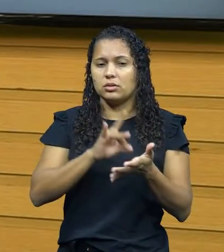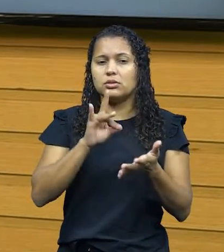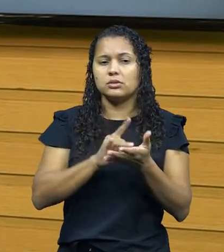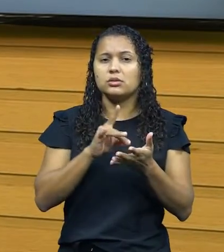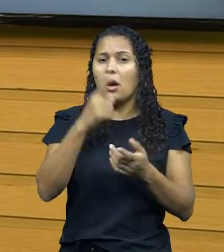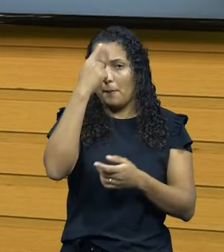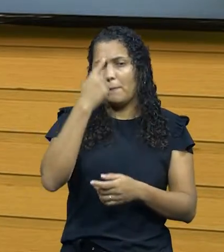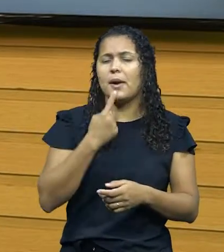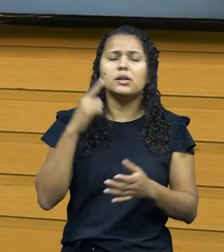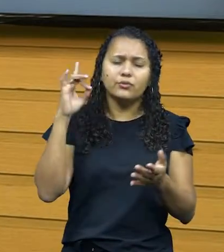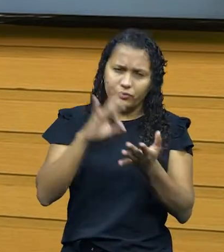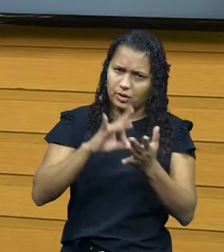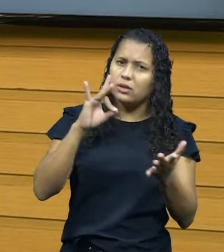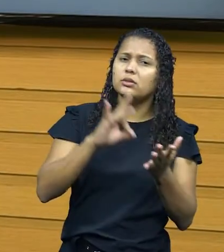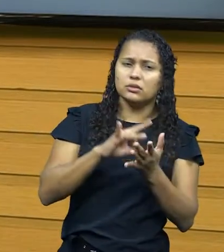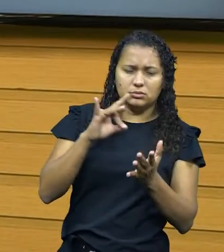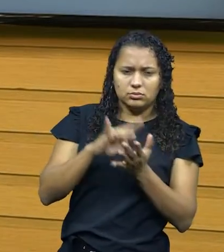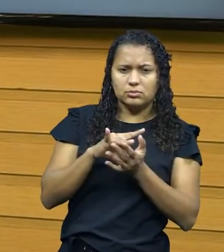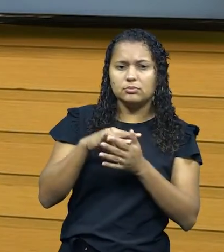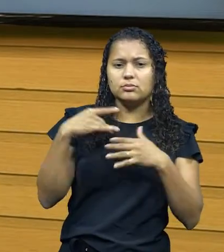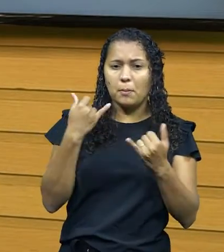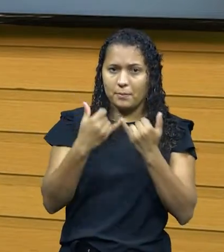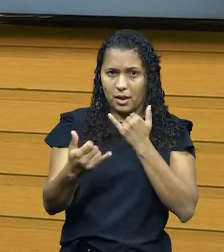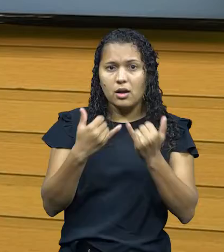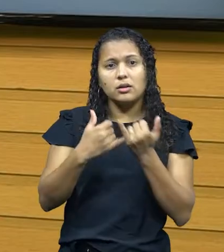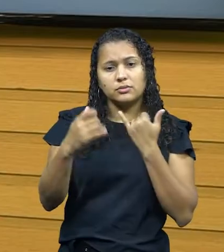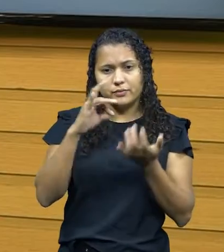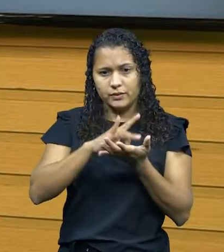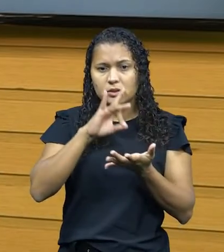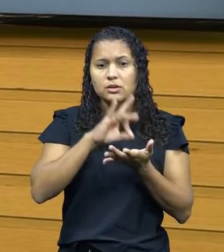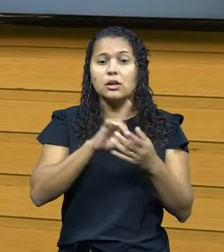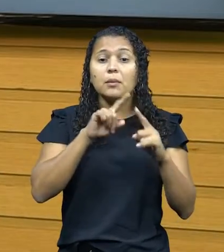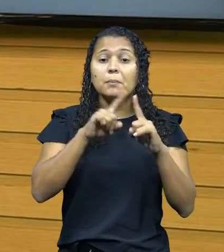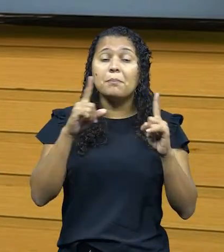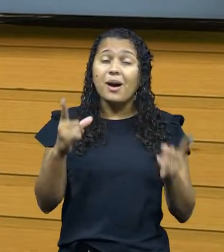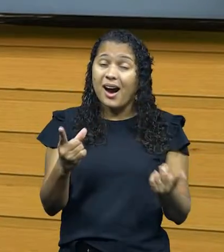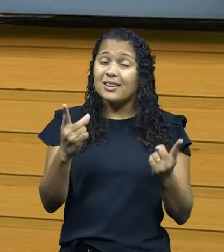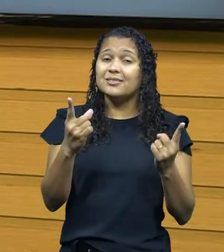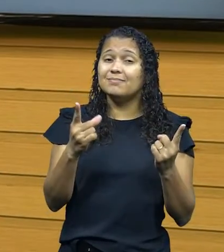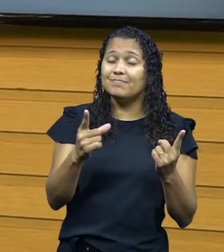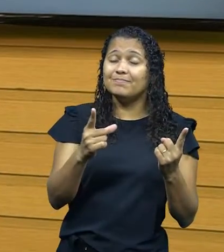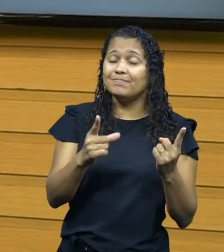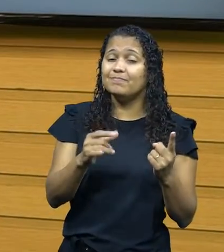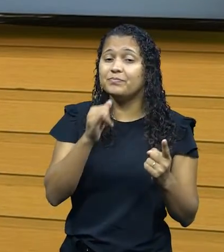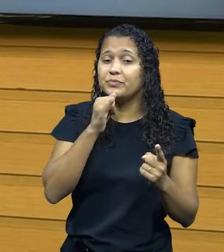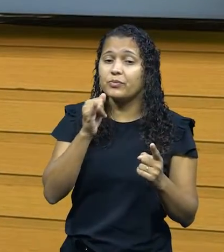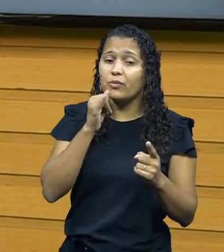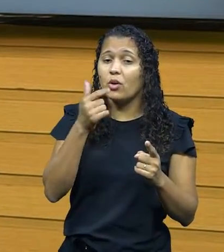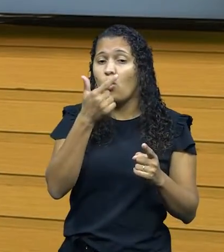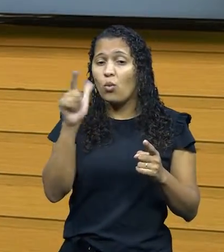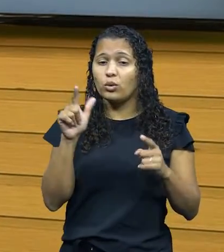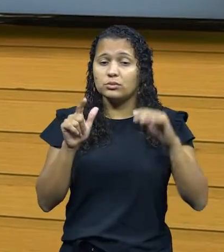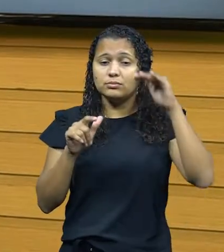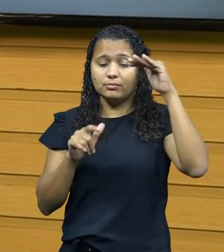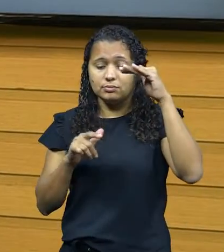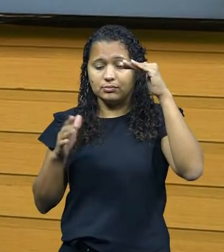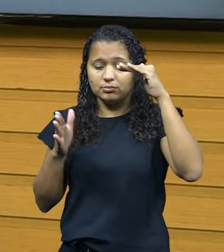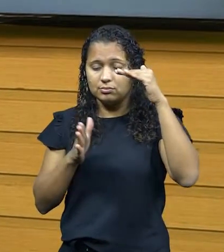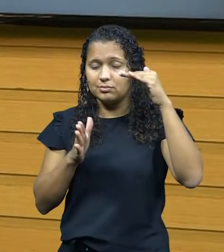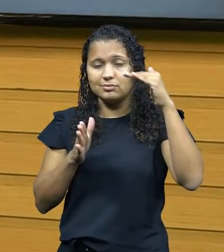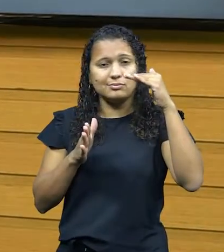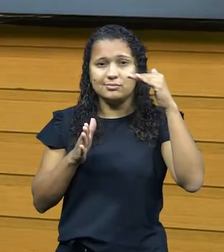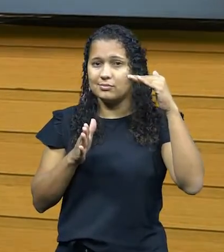que coincida com a realidade, e só que em contrapartida, as suas outras duas partes, elas